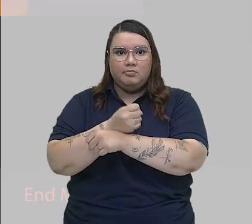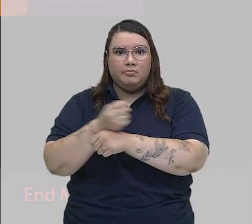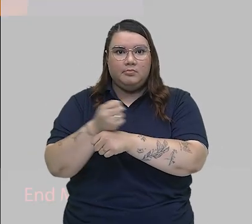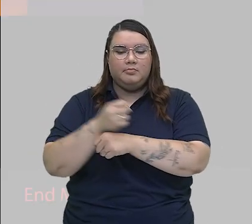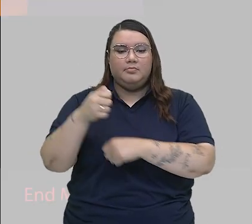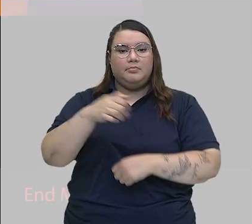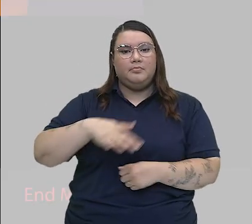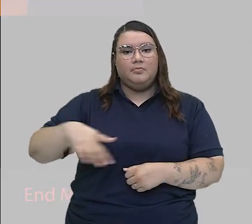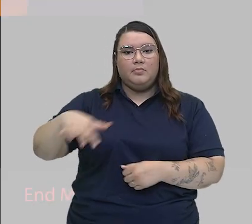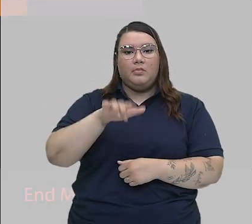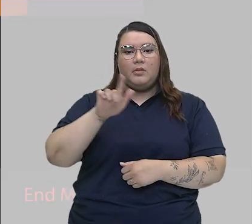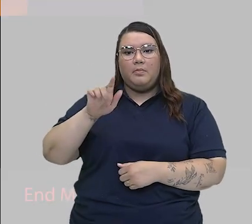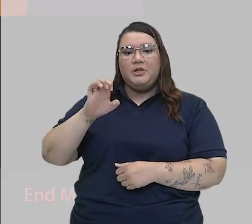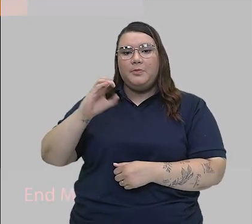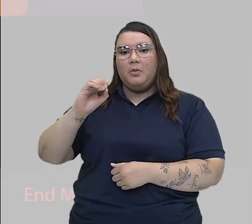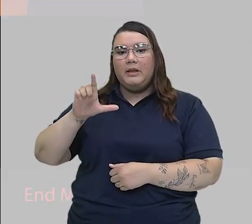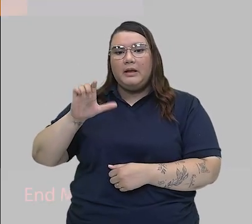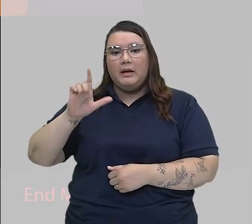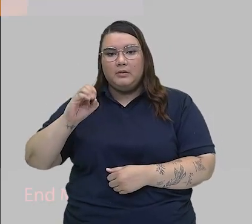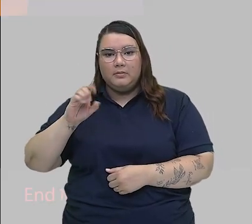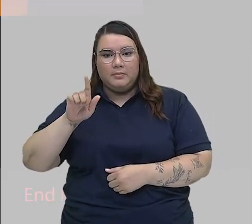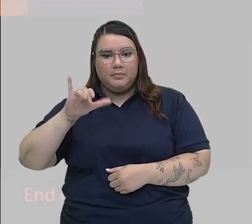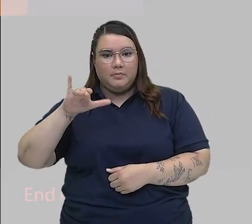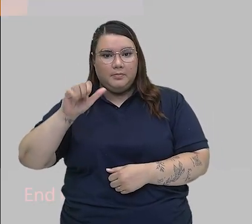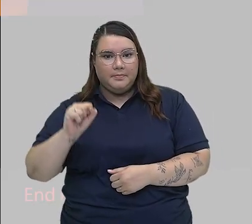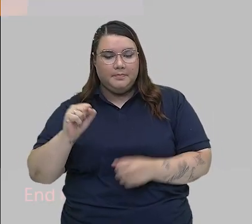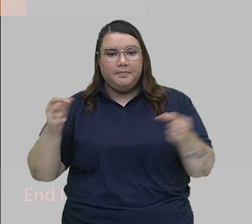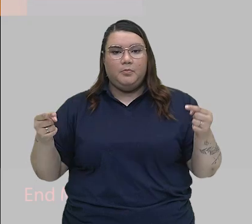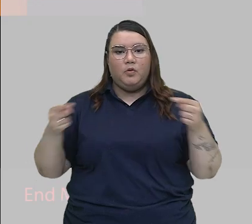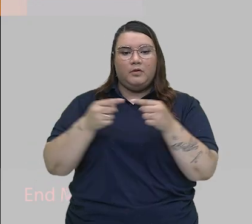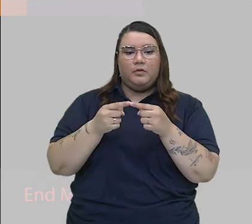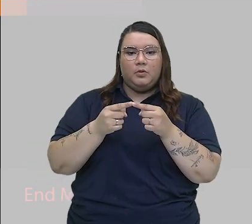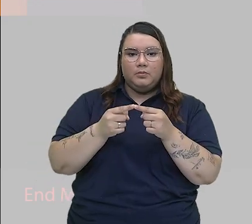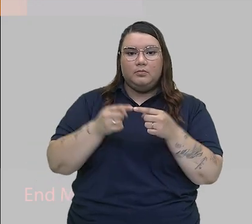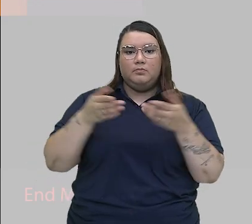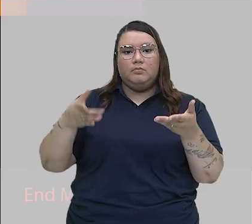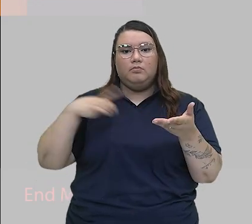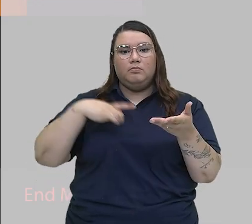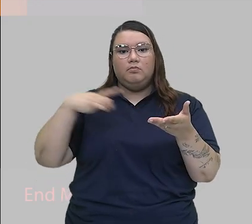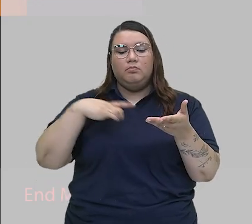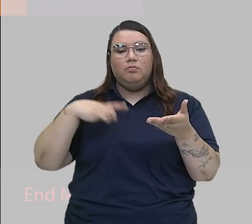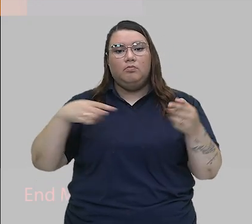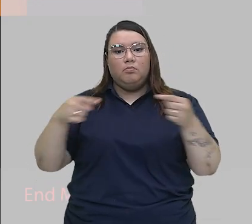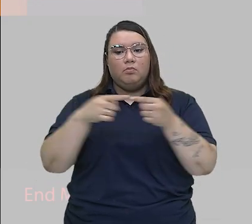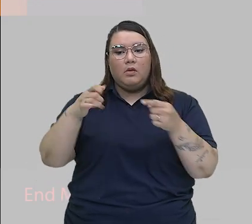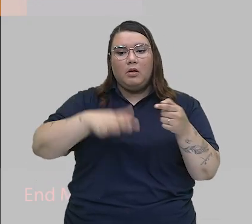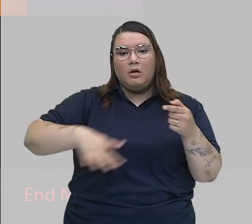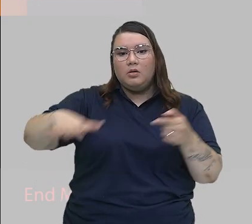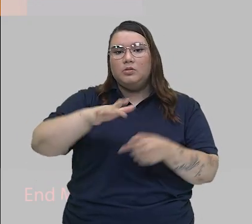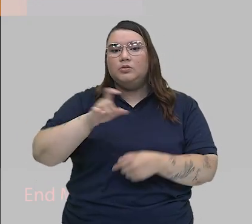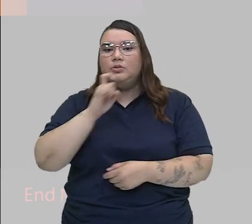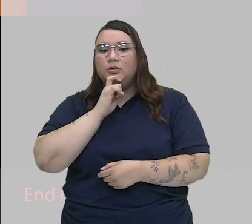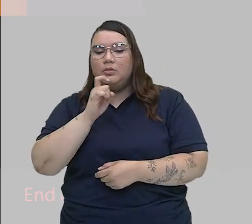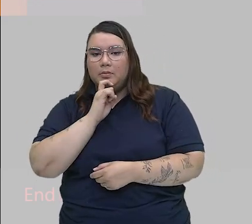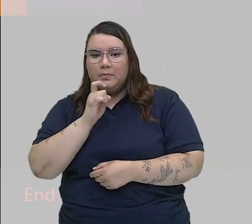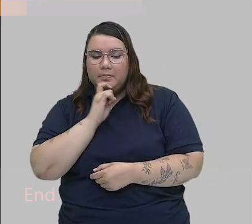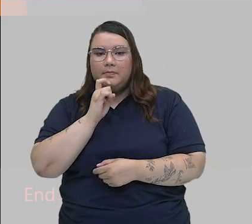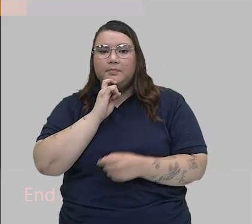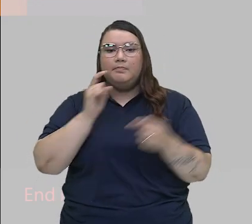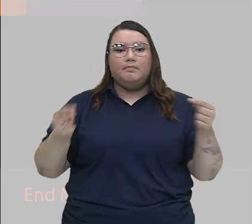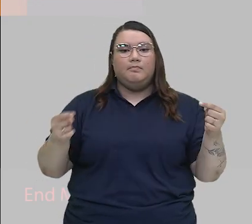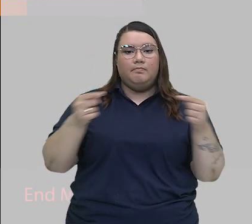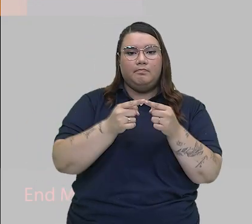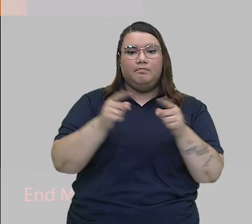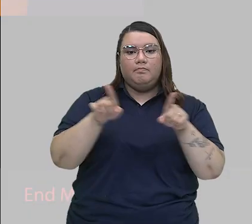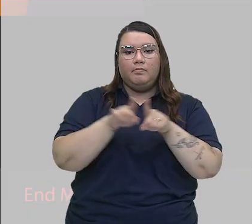eras geológicas, elas também podem influenciar nessas mudanças climáticas, pegando na era glacial, onde existia